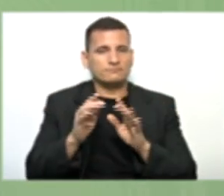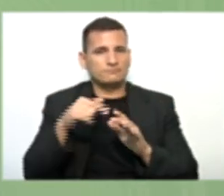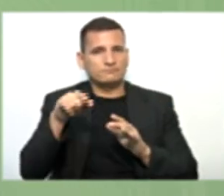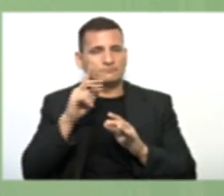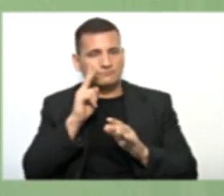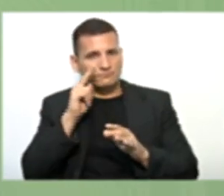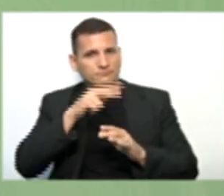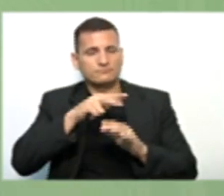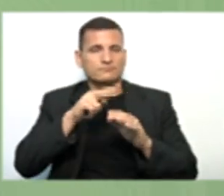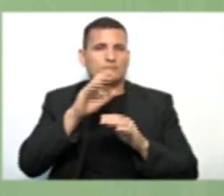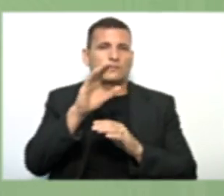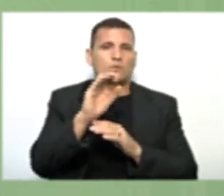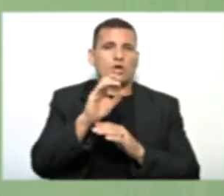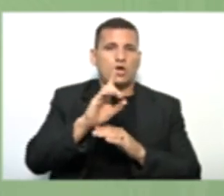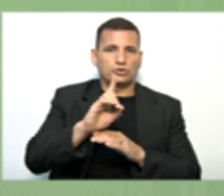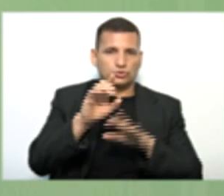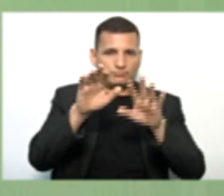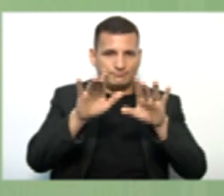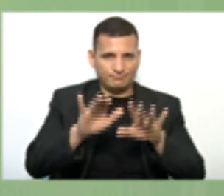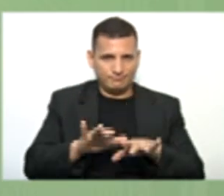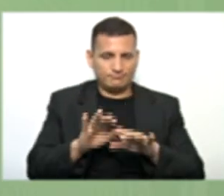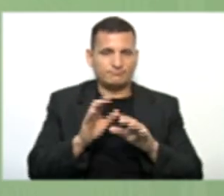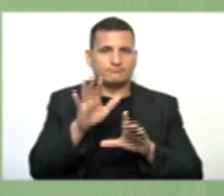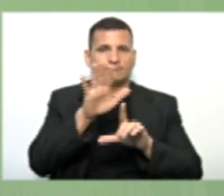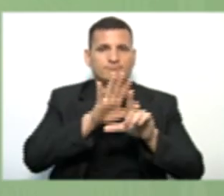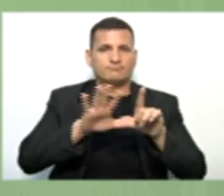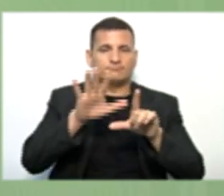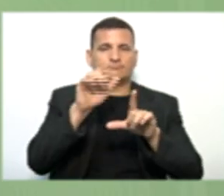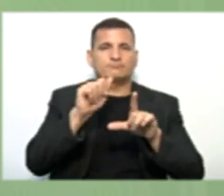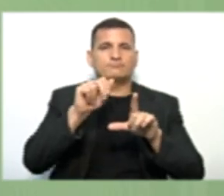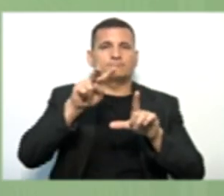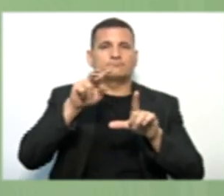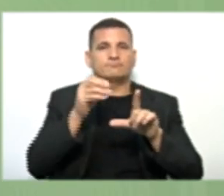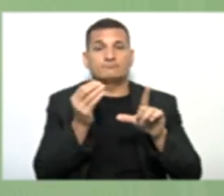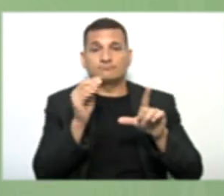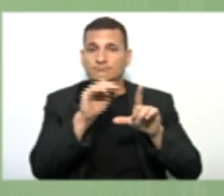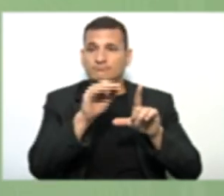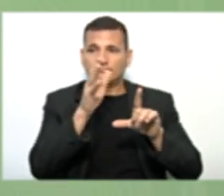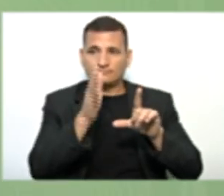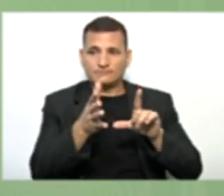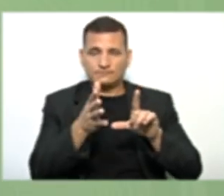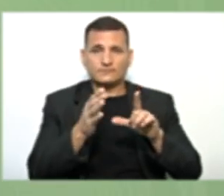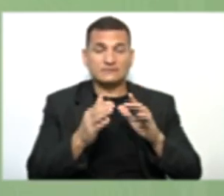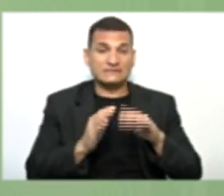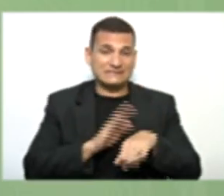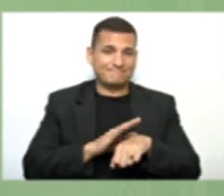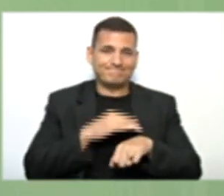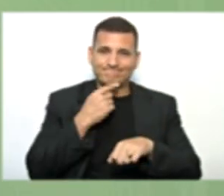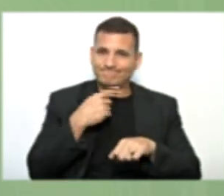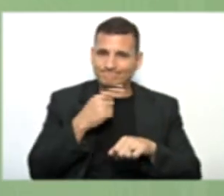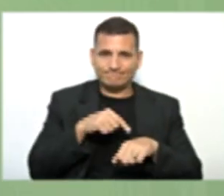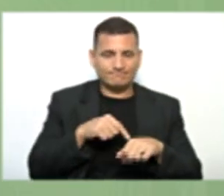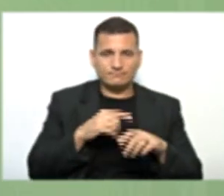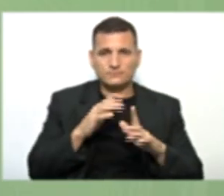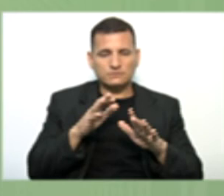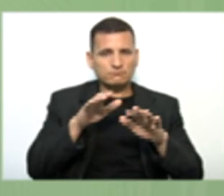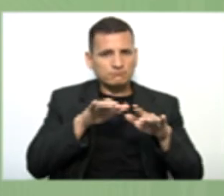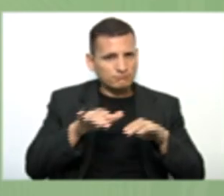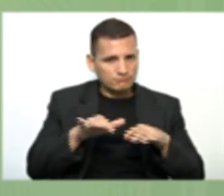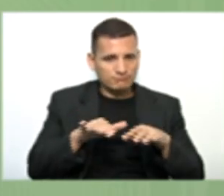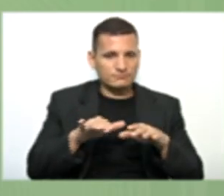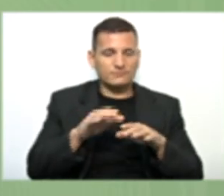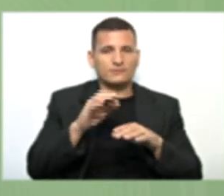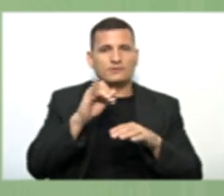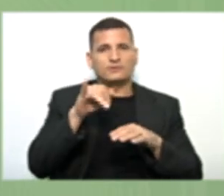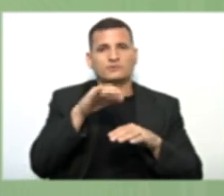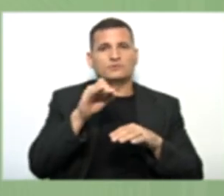porque o código já vai estar disponível no AVA, né, professor? Eu disponibilizei para eles no AVA. E o nosso tempo é um pouco limitado, mas fazer o jogo é interessante. Até porque aqui tem